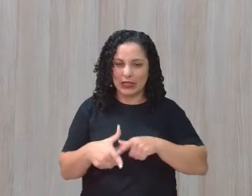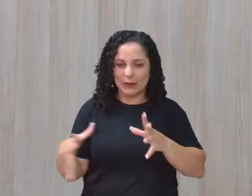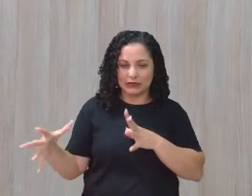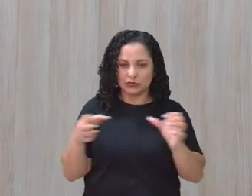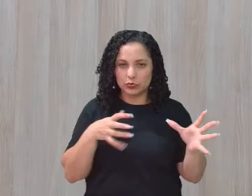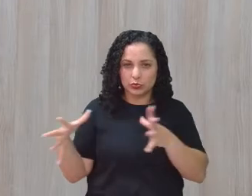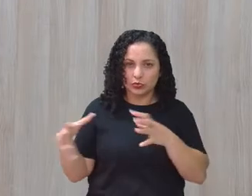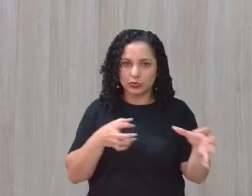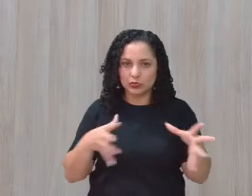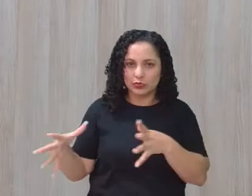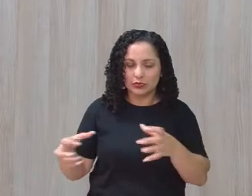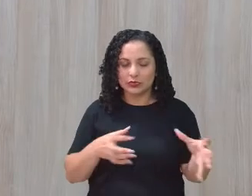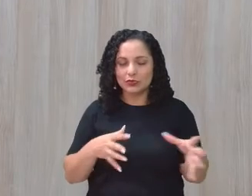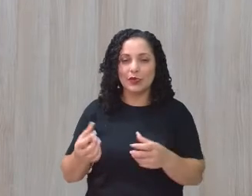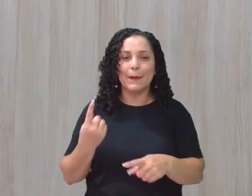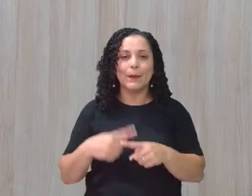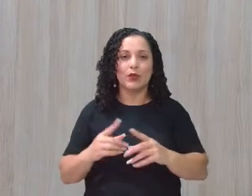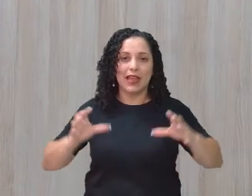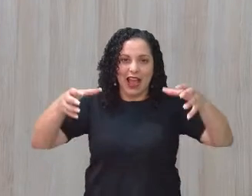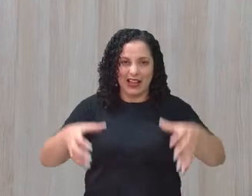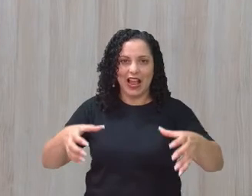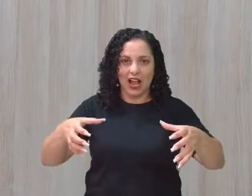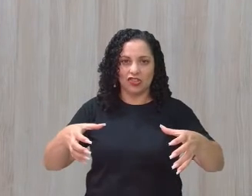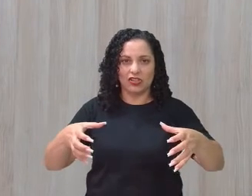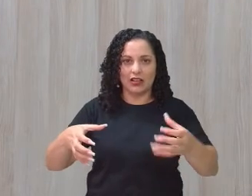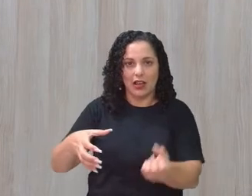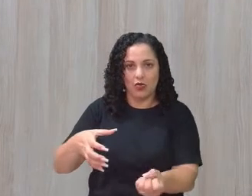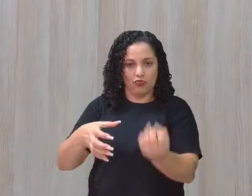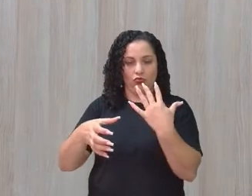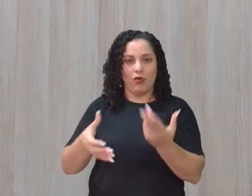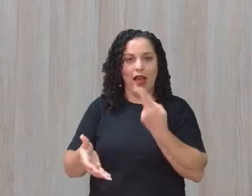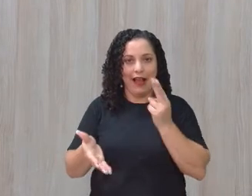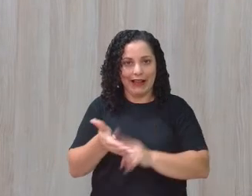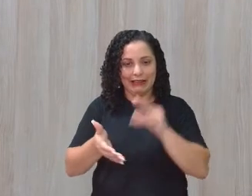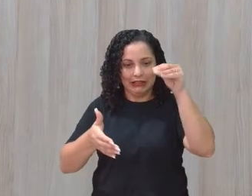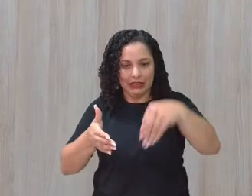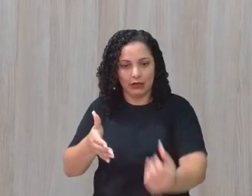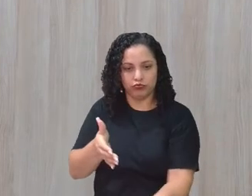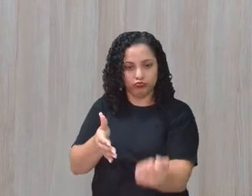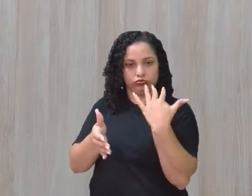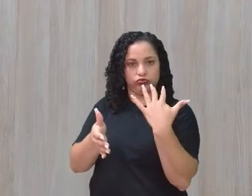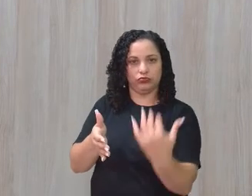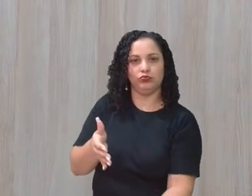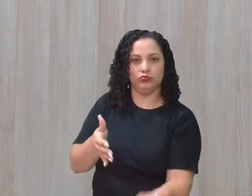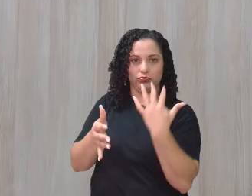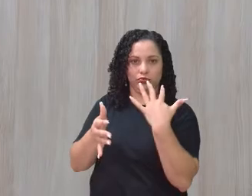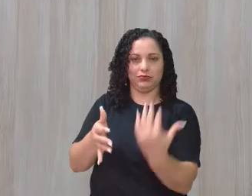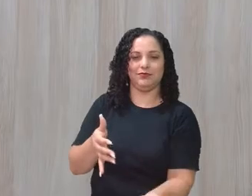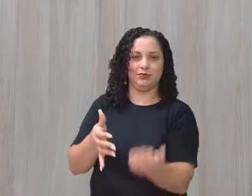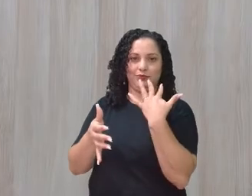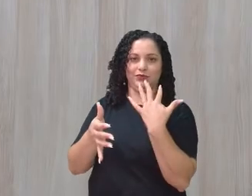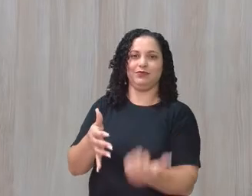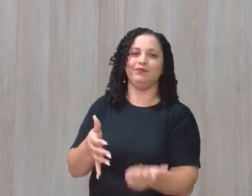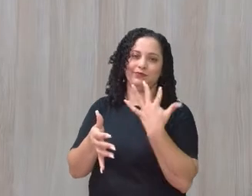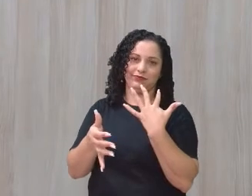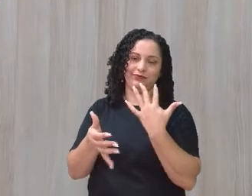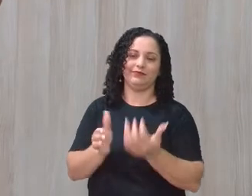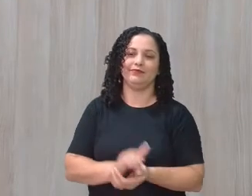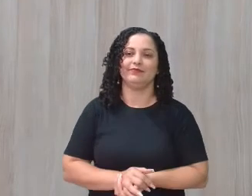o conflito se dá porque a caixa de correio fica cuspindo a carta no rosto do carteiro, tá certo?